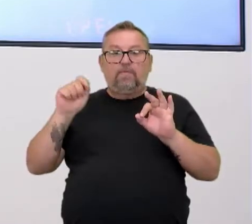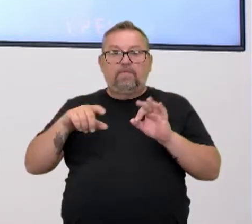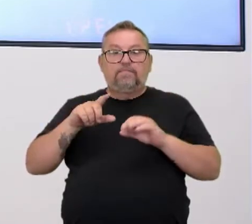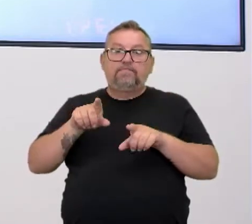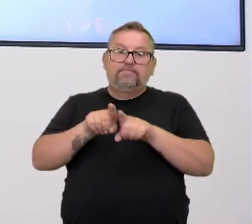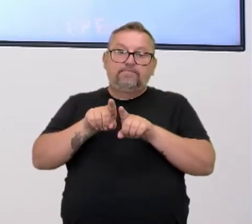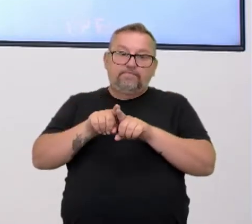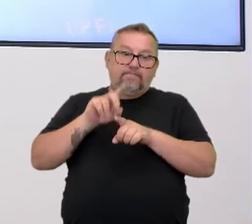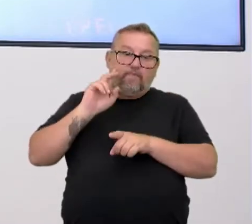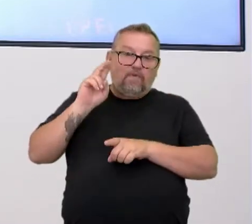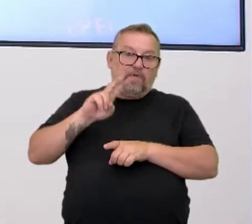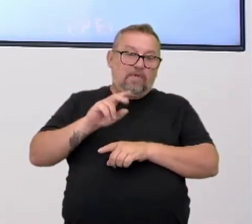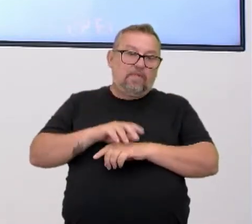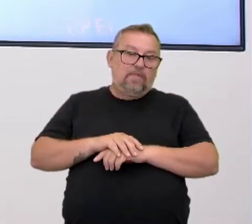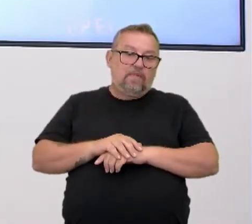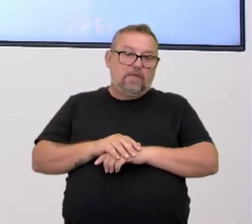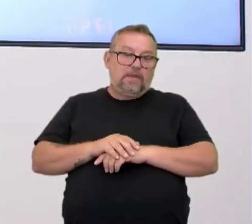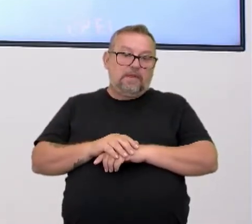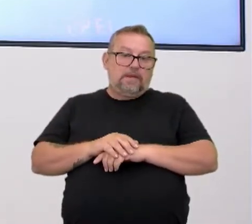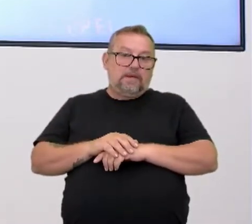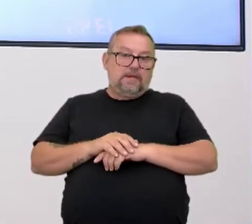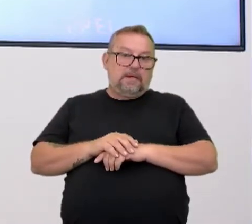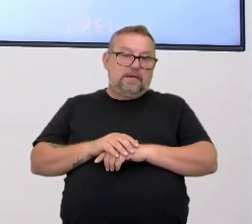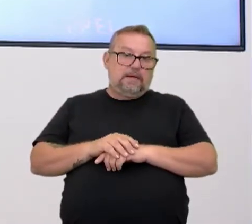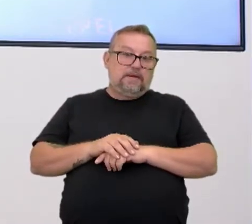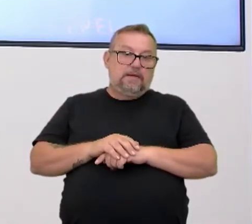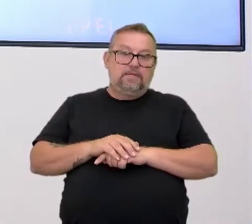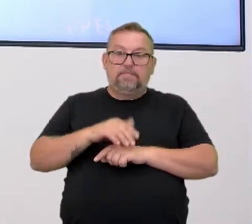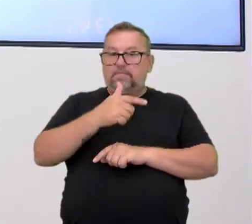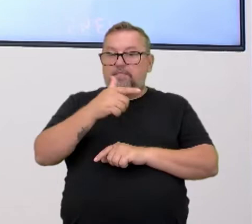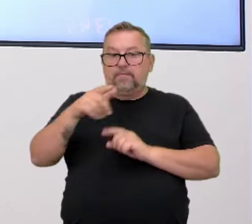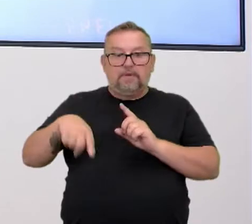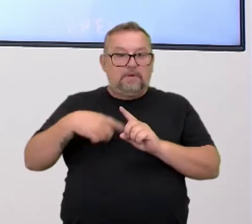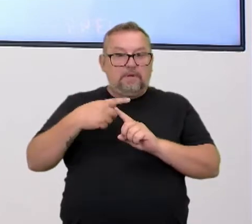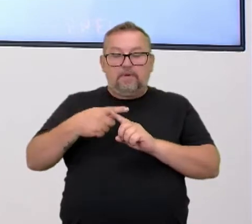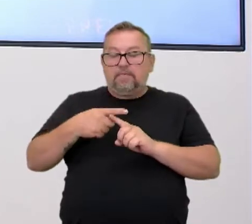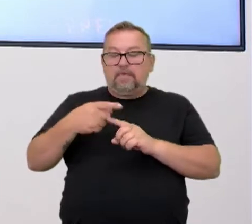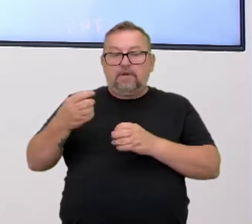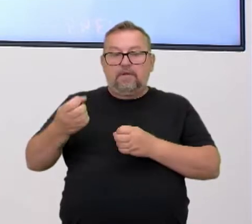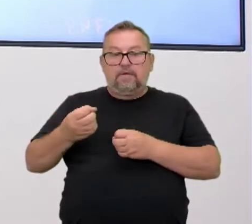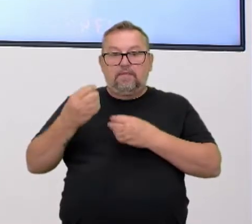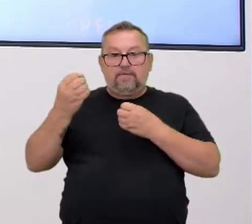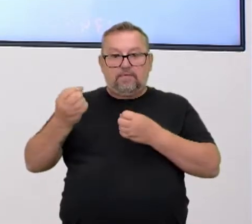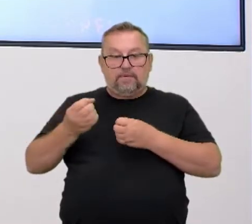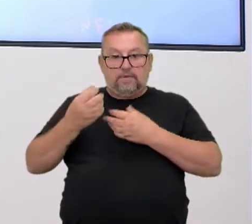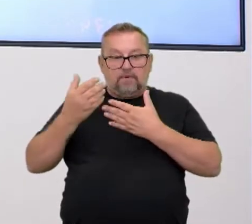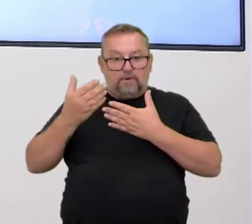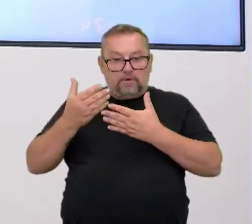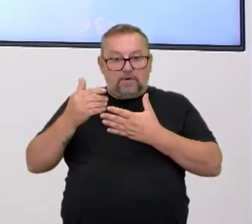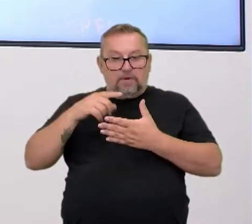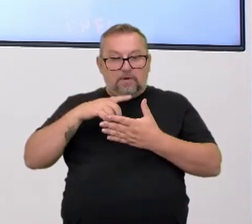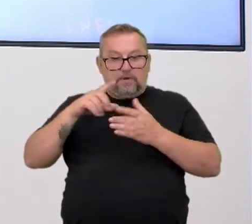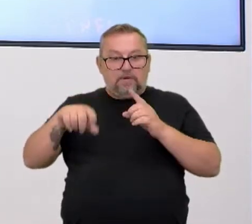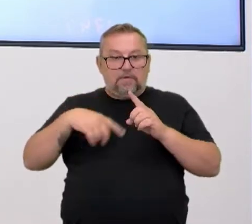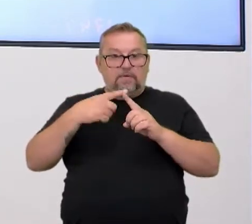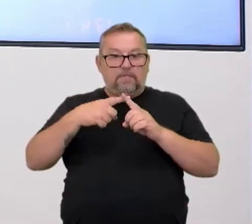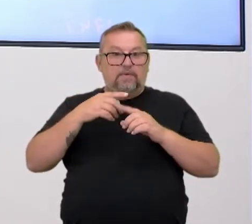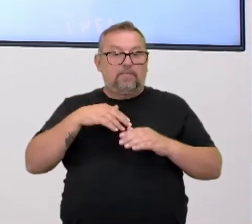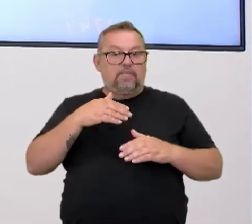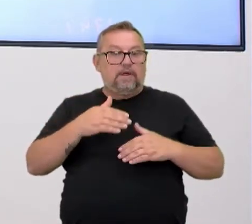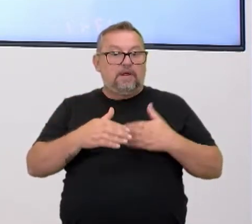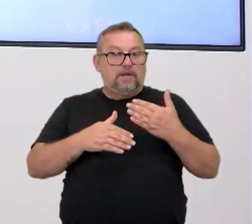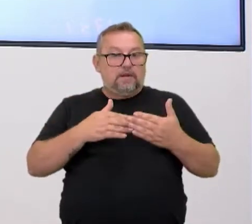azul com ramificações primárias e não tenha mais informações. Você não consegue aí ter mais um passinho ou